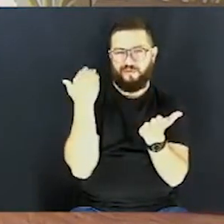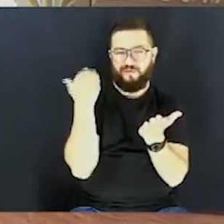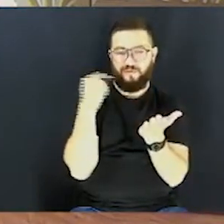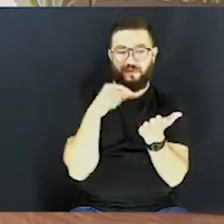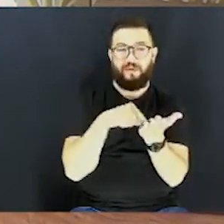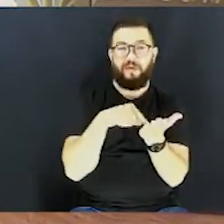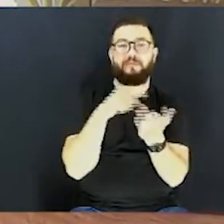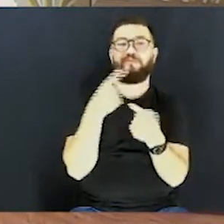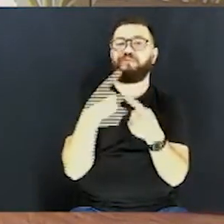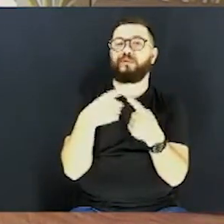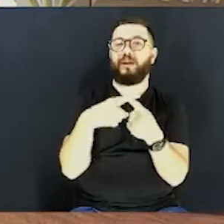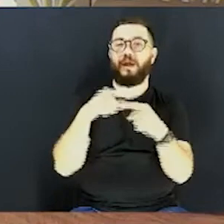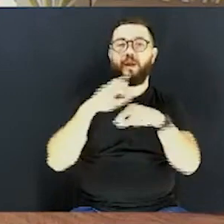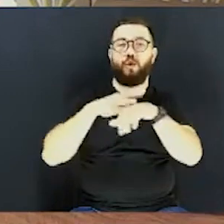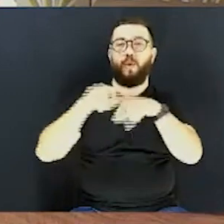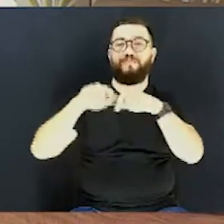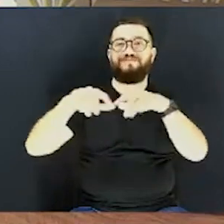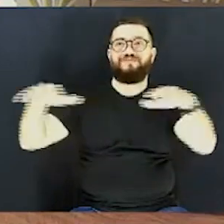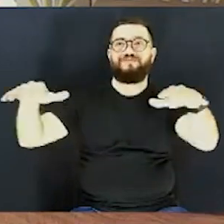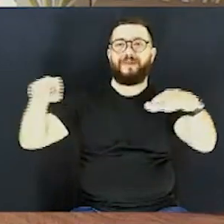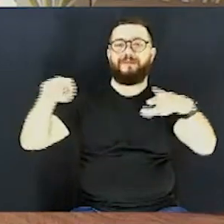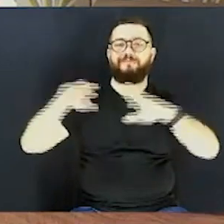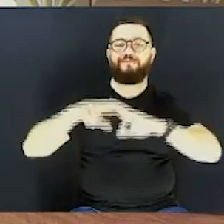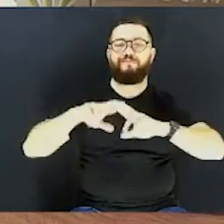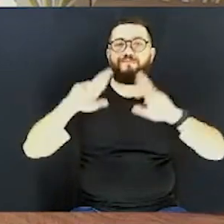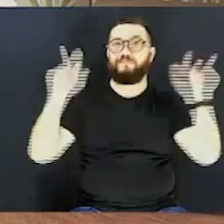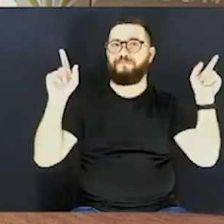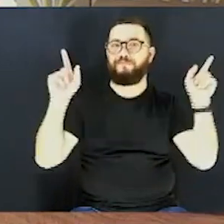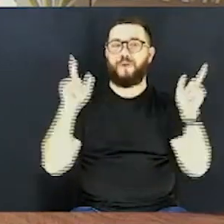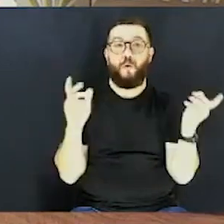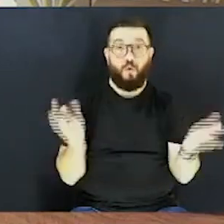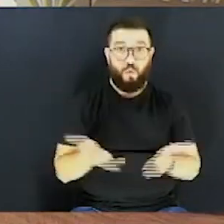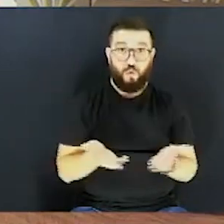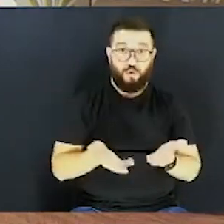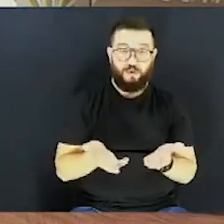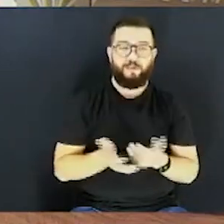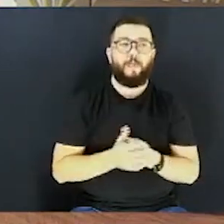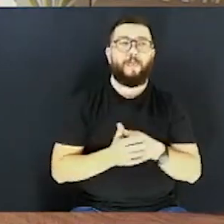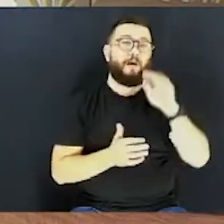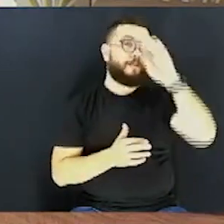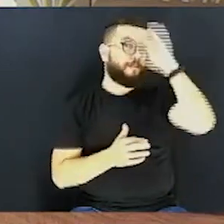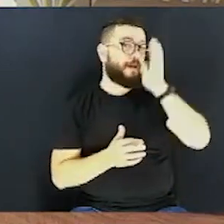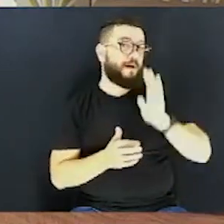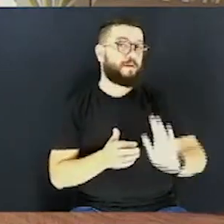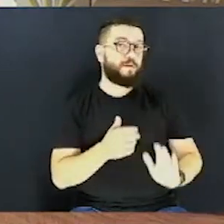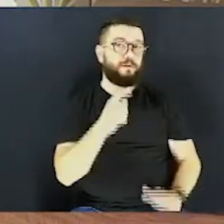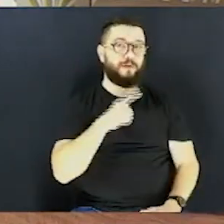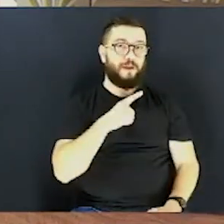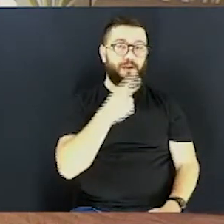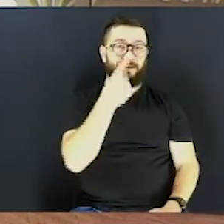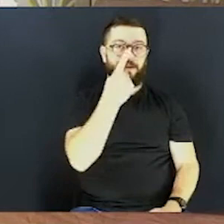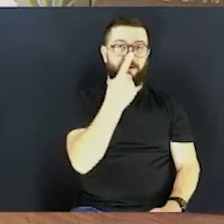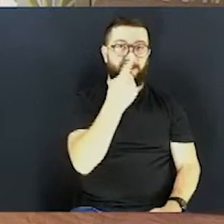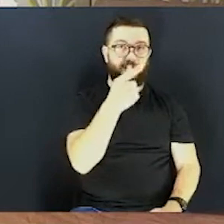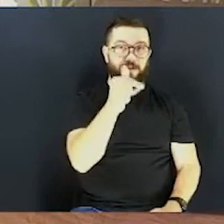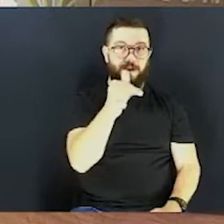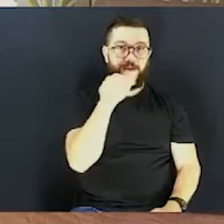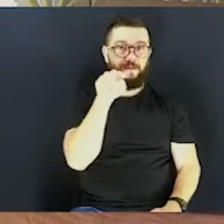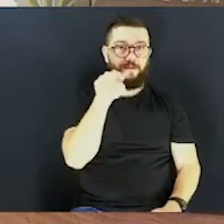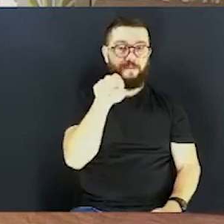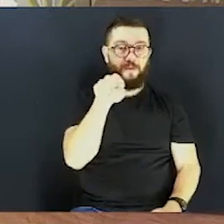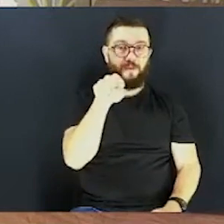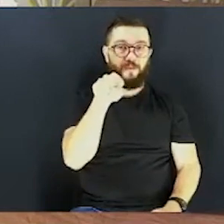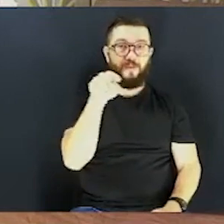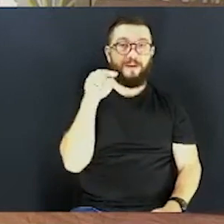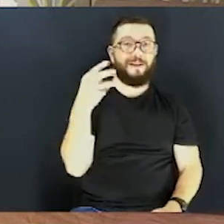pandemia. Mas, em tese, o Brasil tem hoje 17,6 milhões de crianças